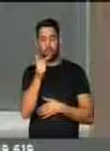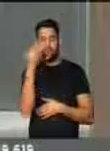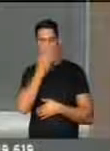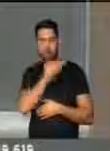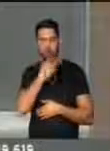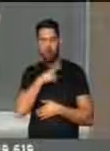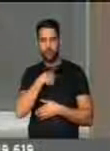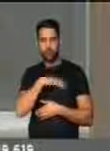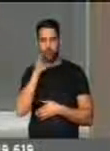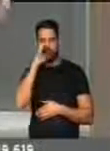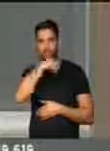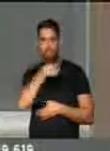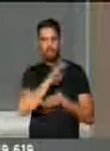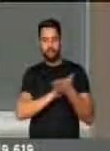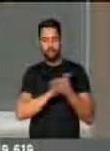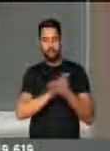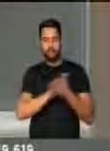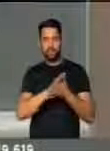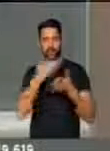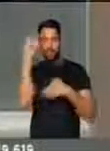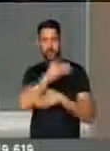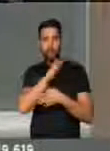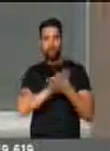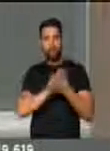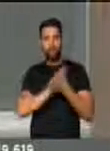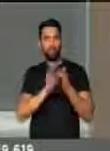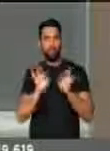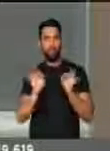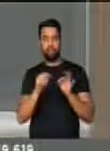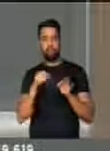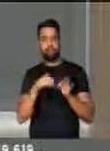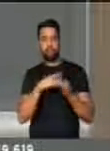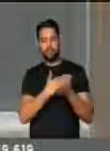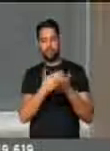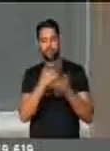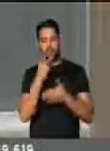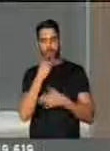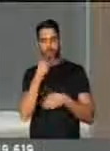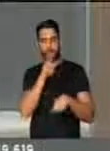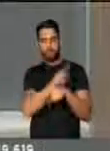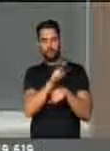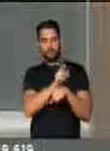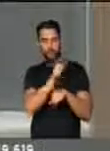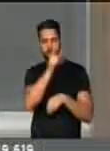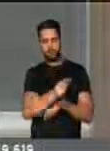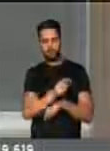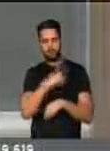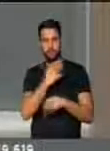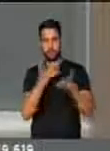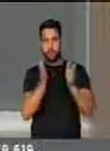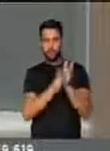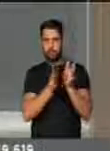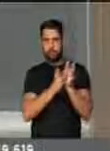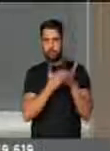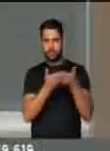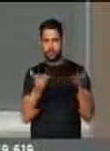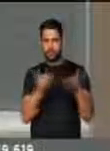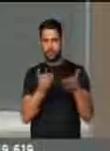está acusado injustamente. Desde os argumentos da defesa, e aí eu quero